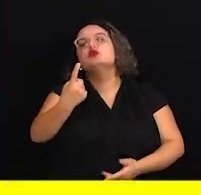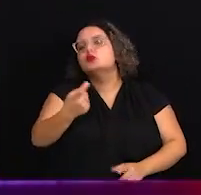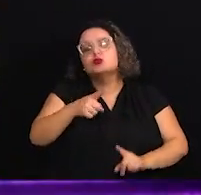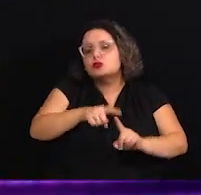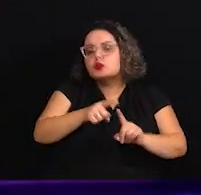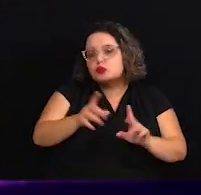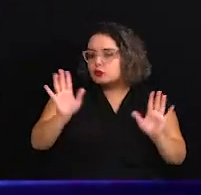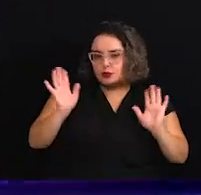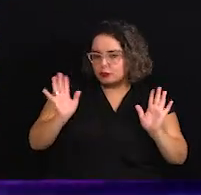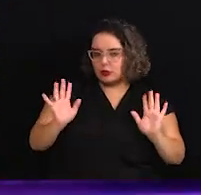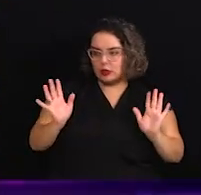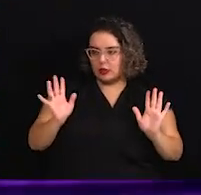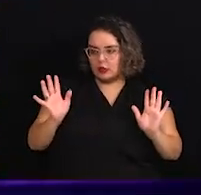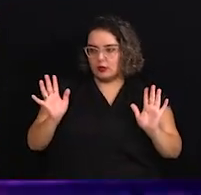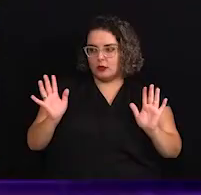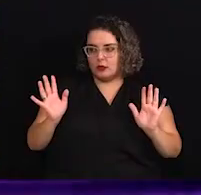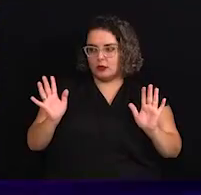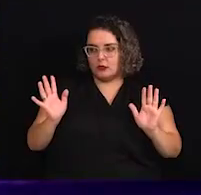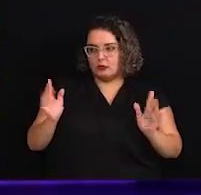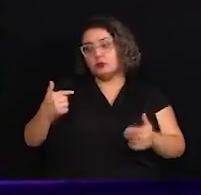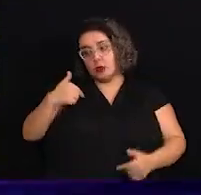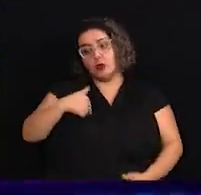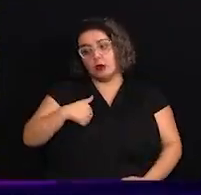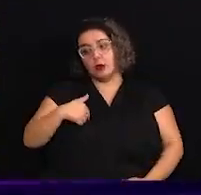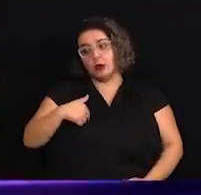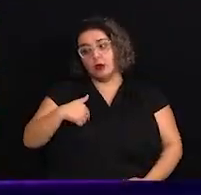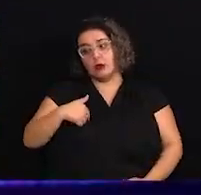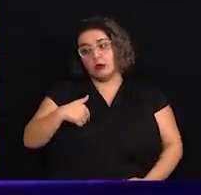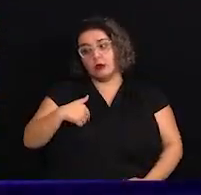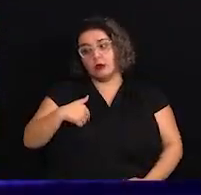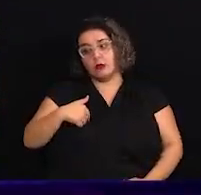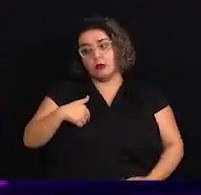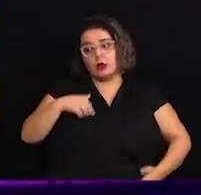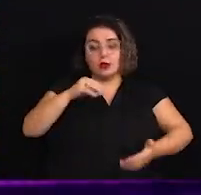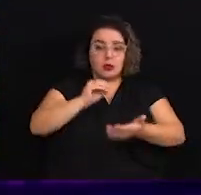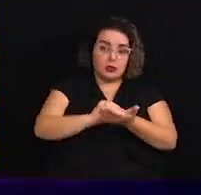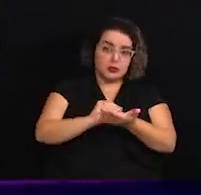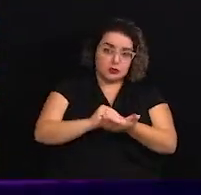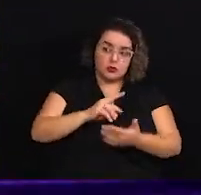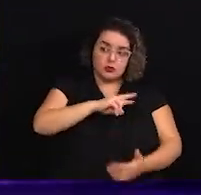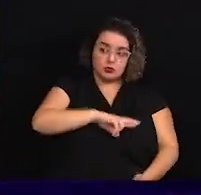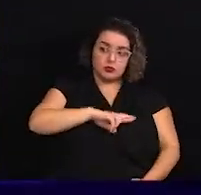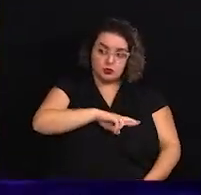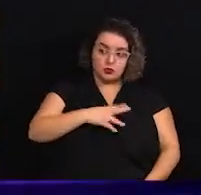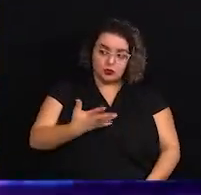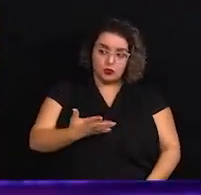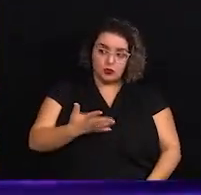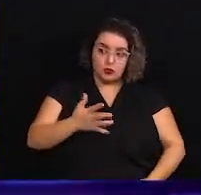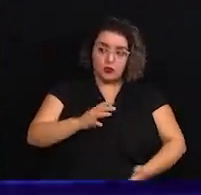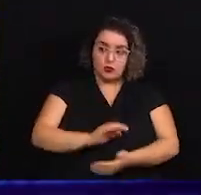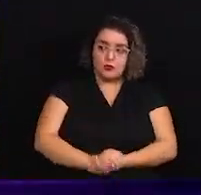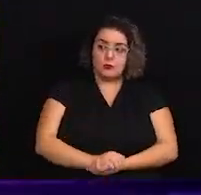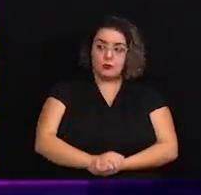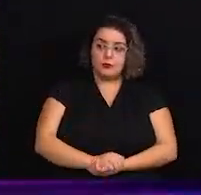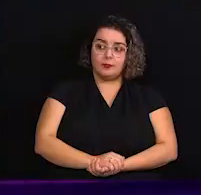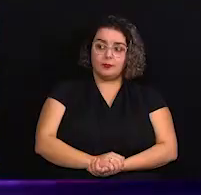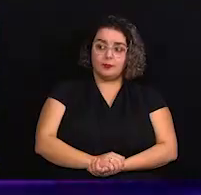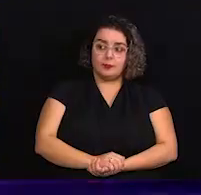tá? E por acaso eu acabei trilhando nesse último romance, na Interminável Morte do Breve